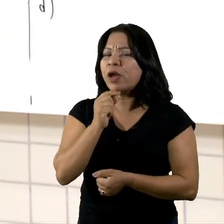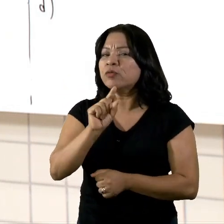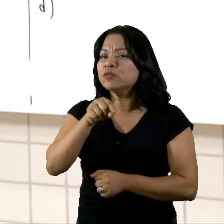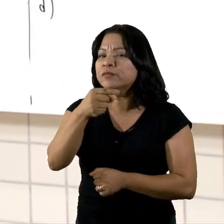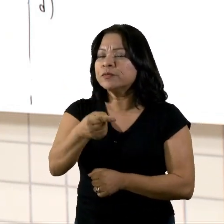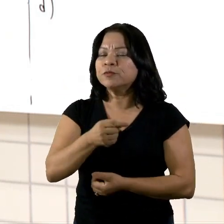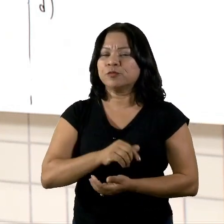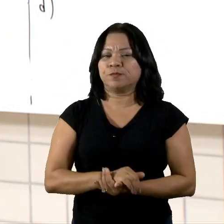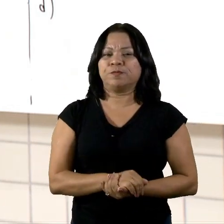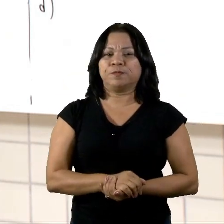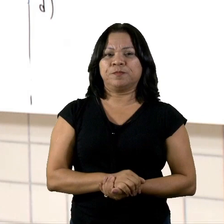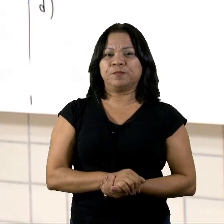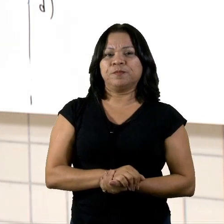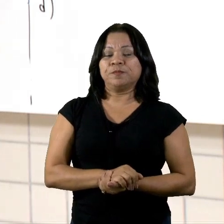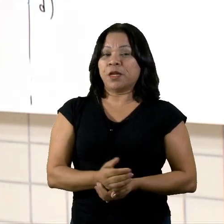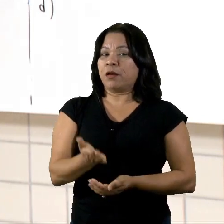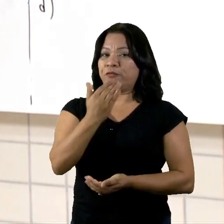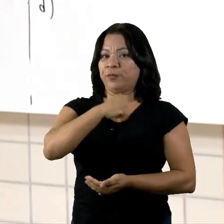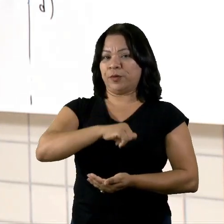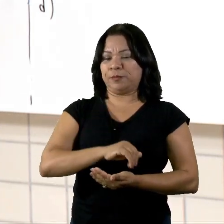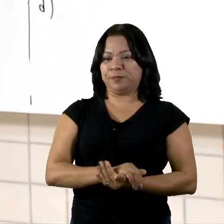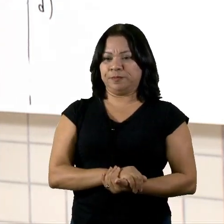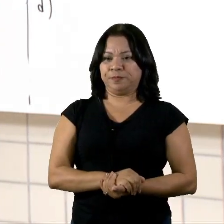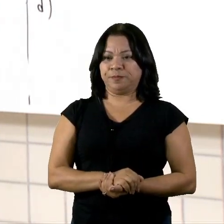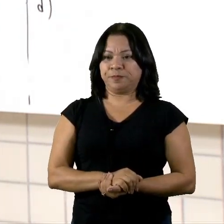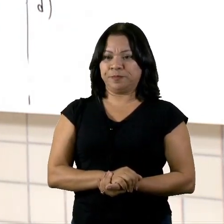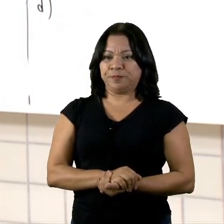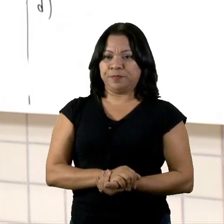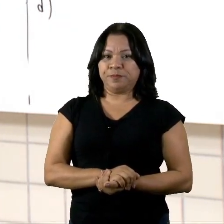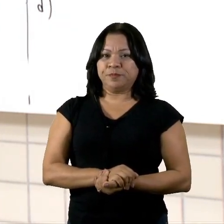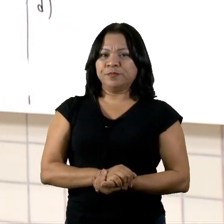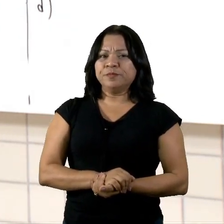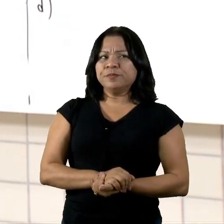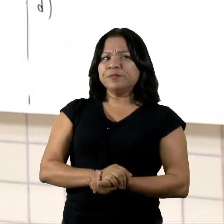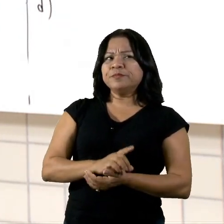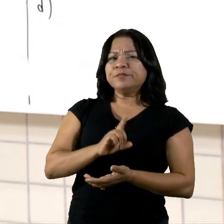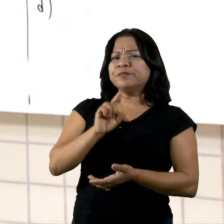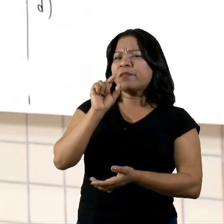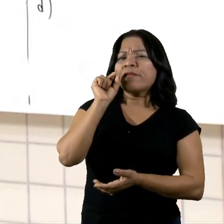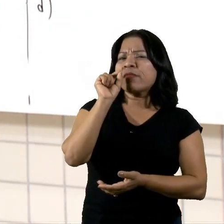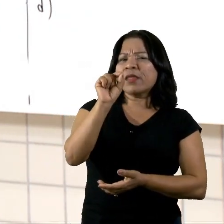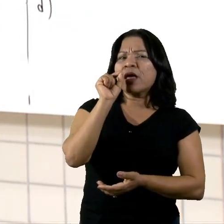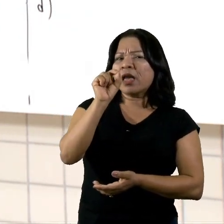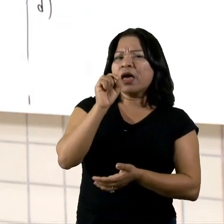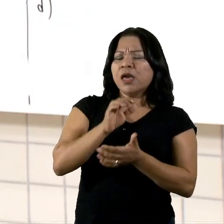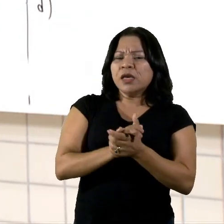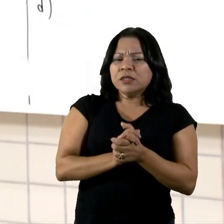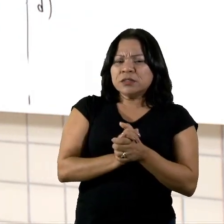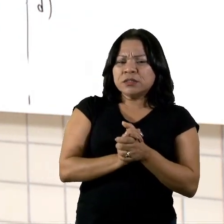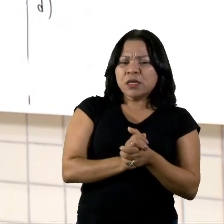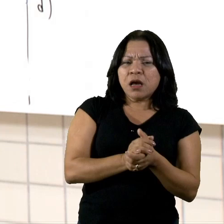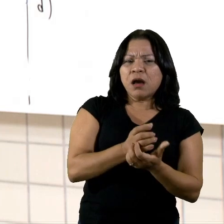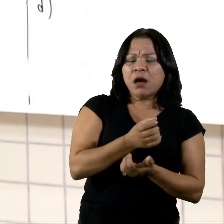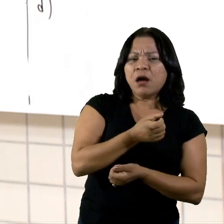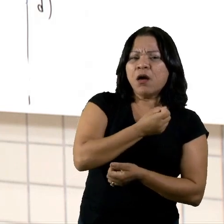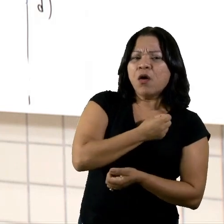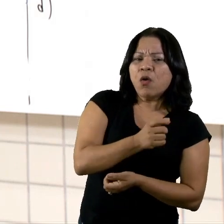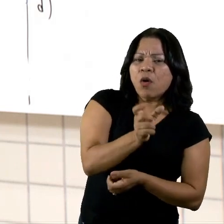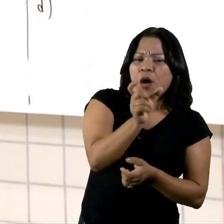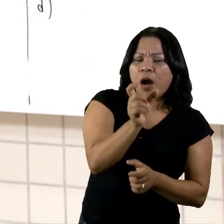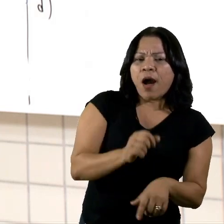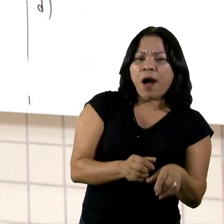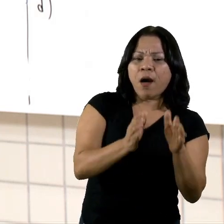posteriormente. Então, vamos lá. Quem são os termos semelhantes aqui, ó? Vamos fazer